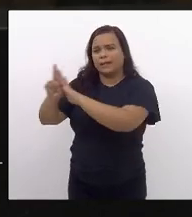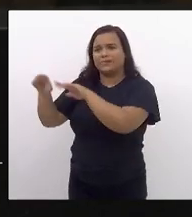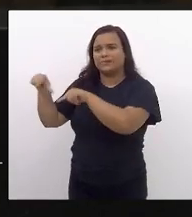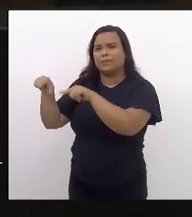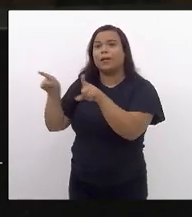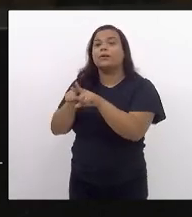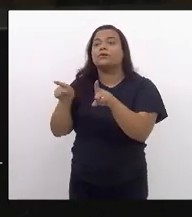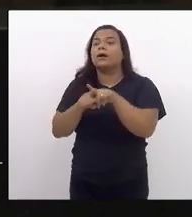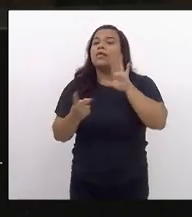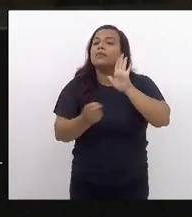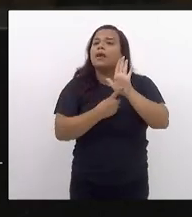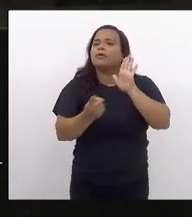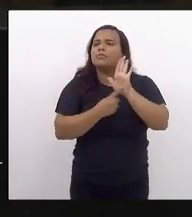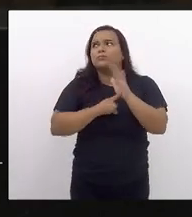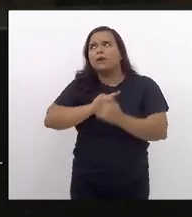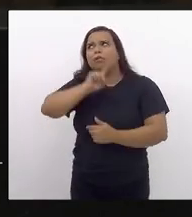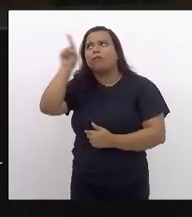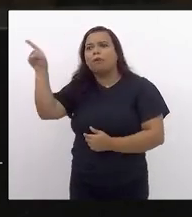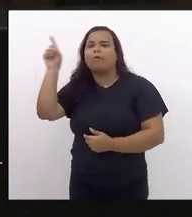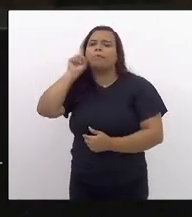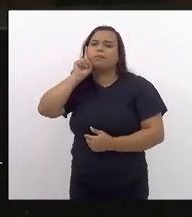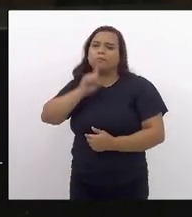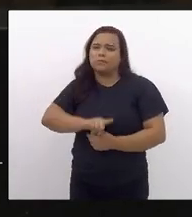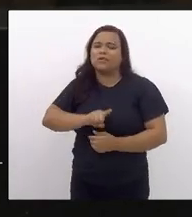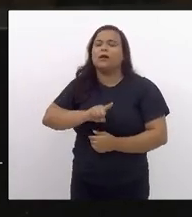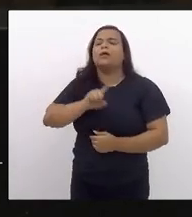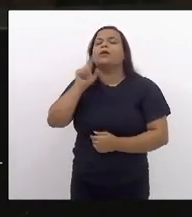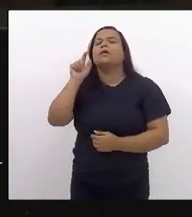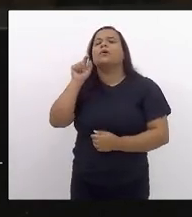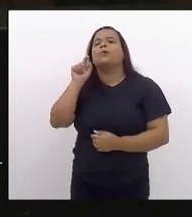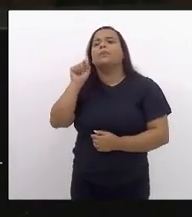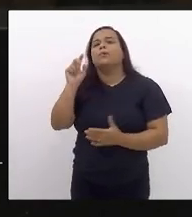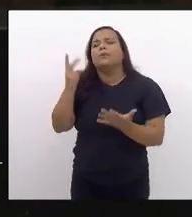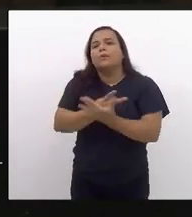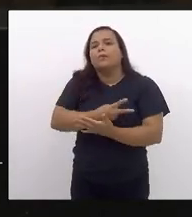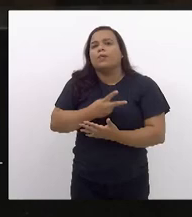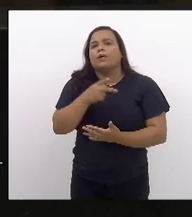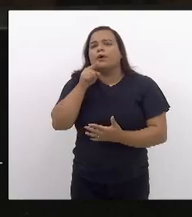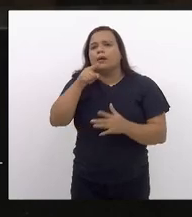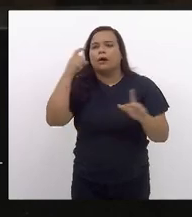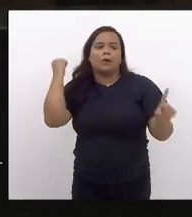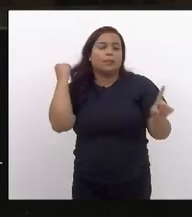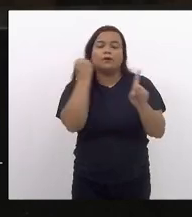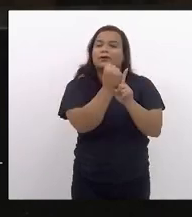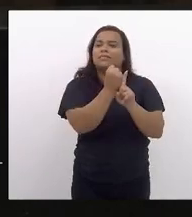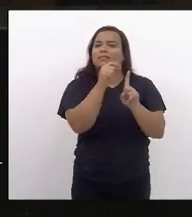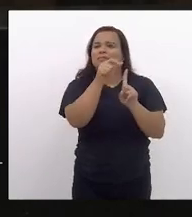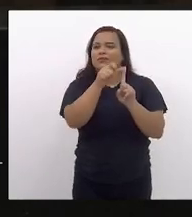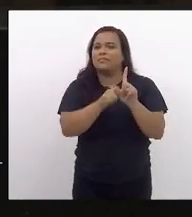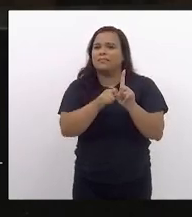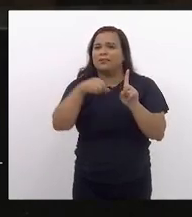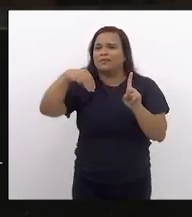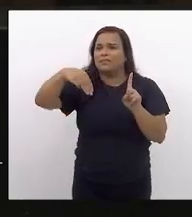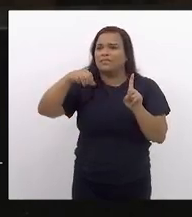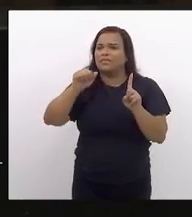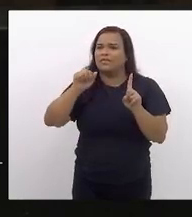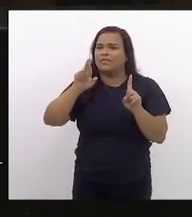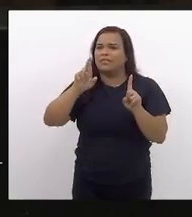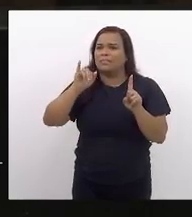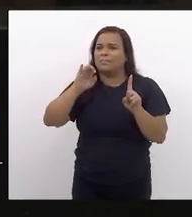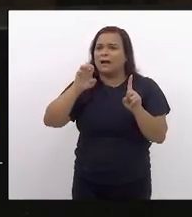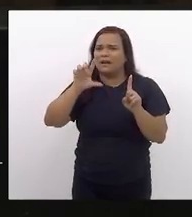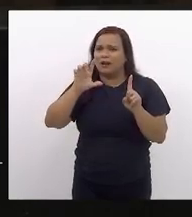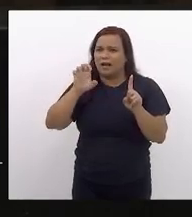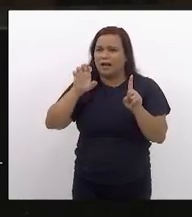nos Estados Unidos o quanto que o assassinato de Marielle, de todas